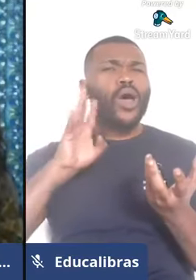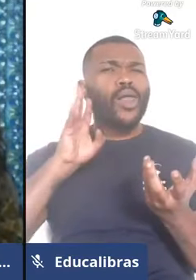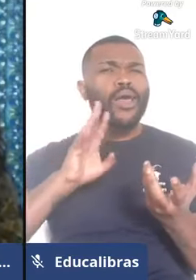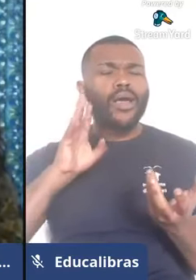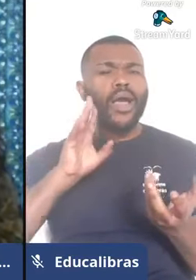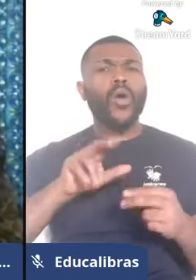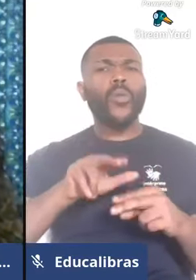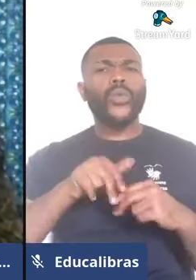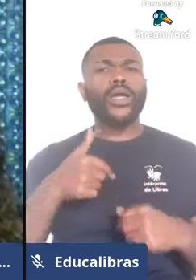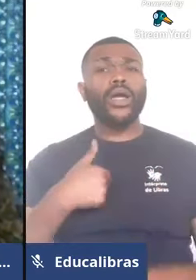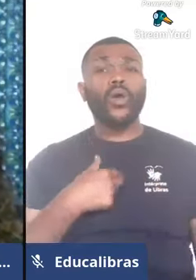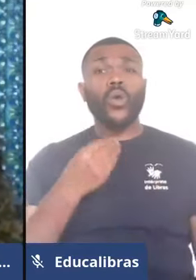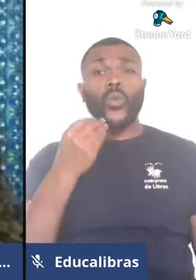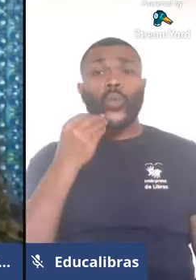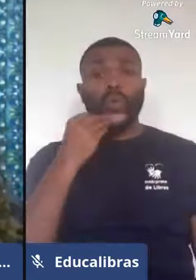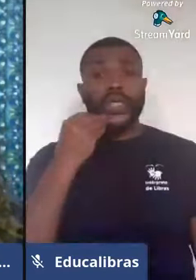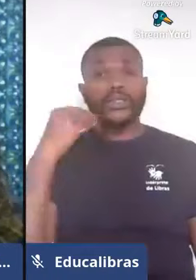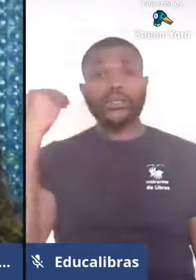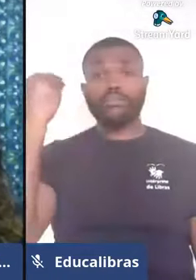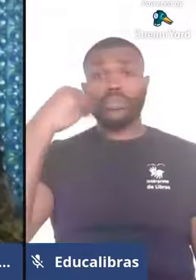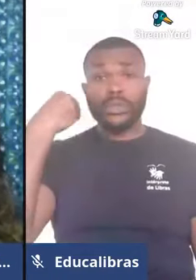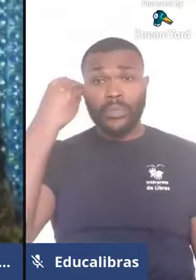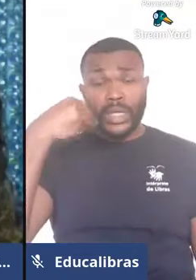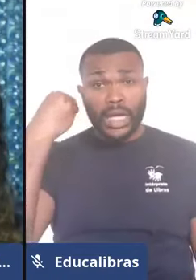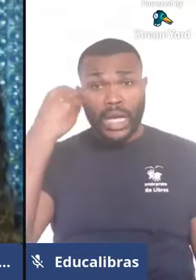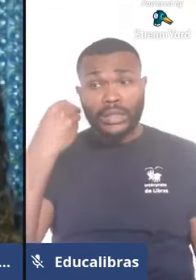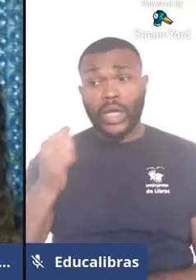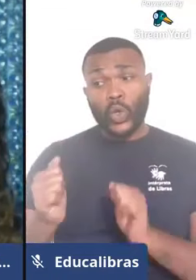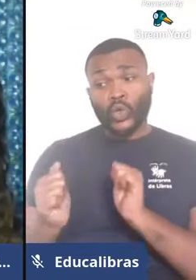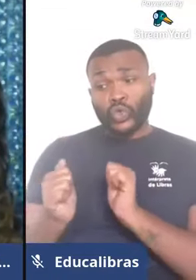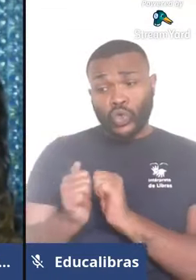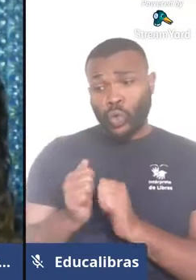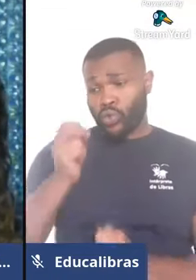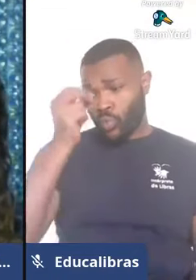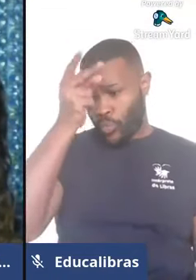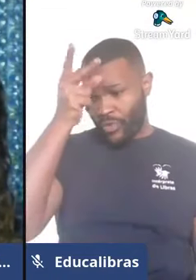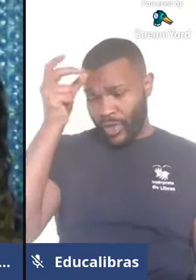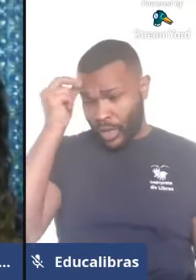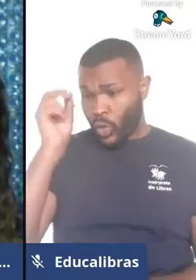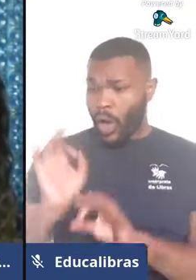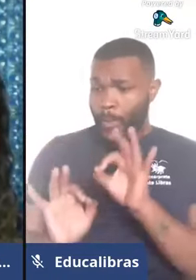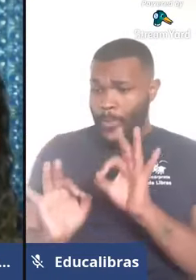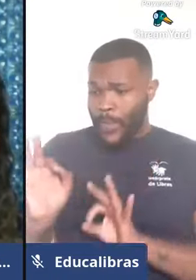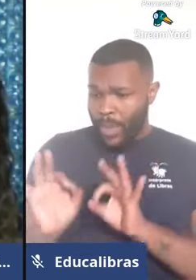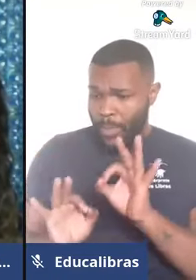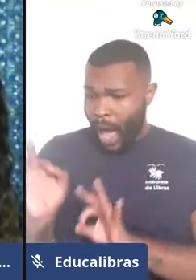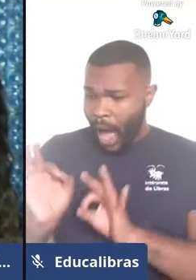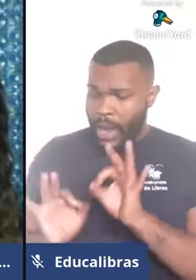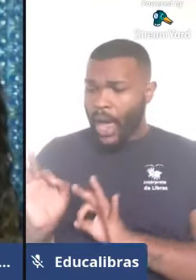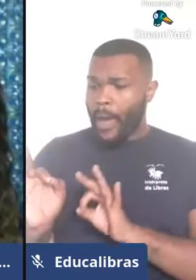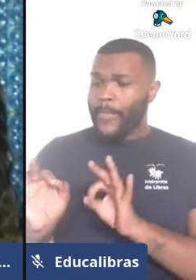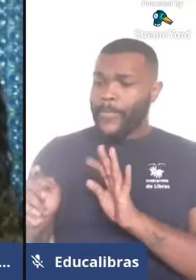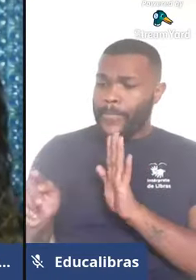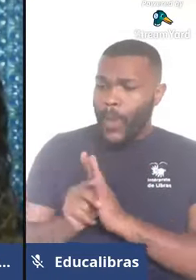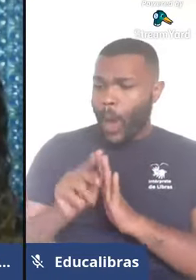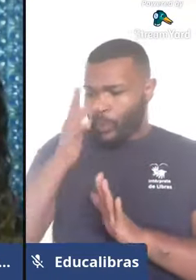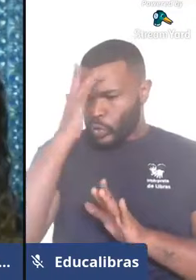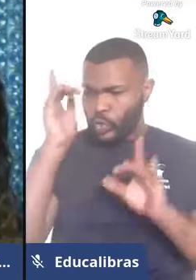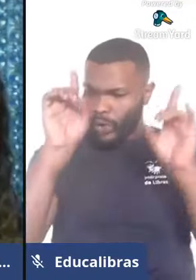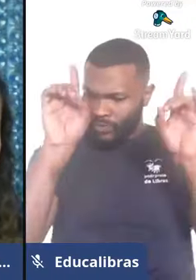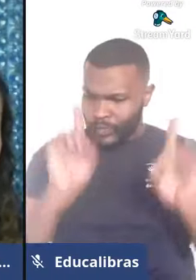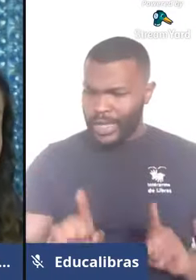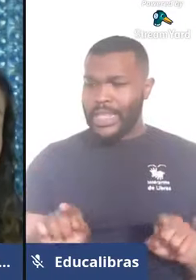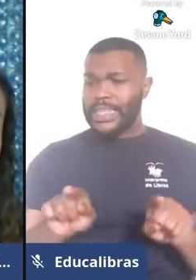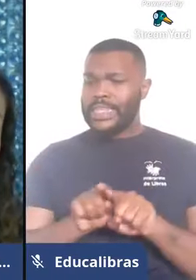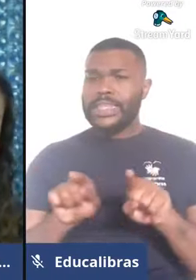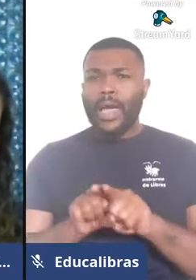de ter essa experiência trabalhando no executivo, fazendo projetos diretos para a pessoa com deficiência e também concebendo projetos por